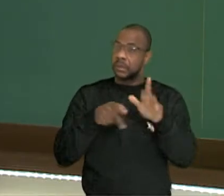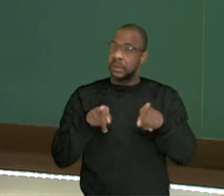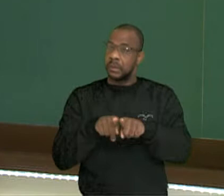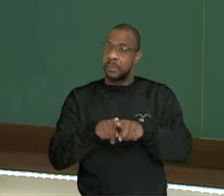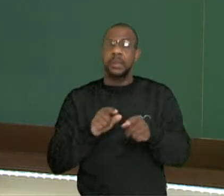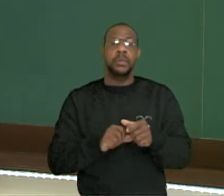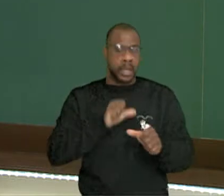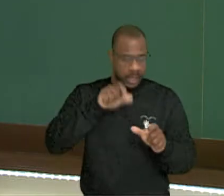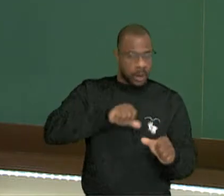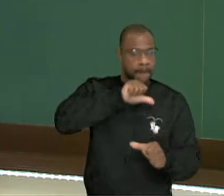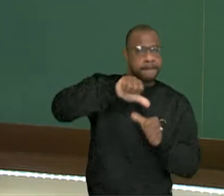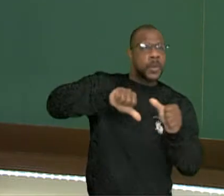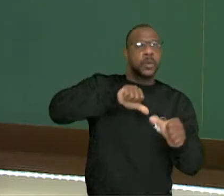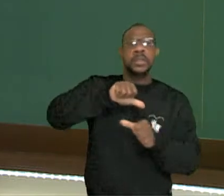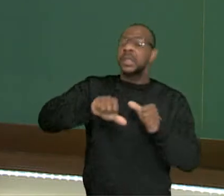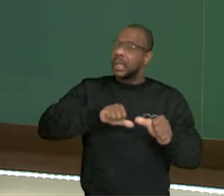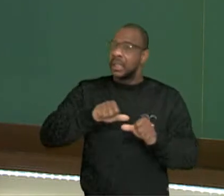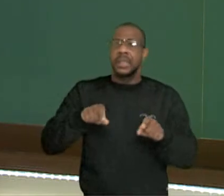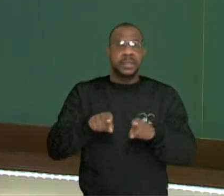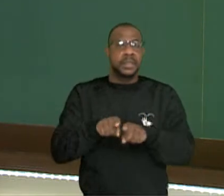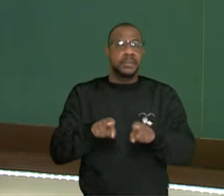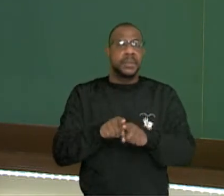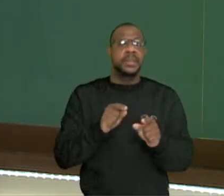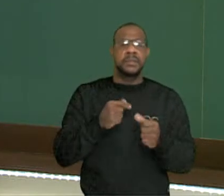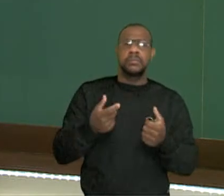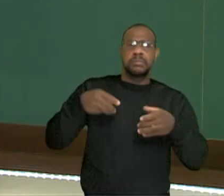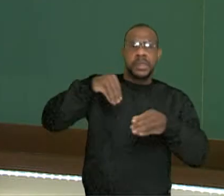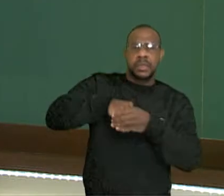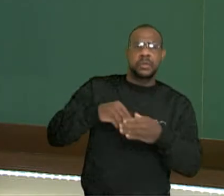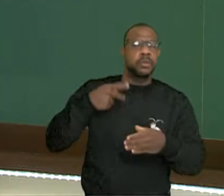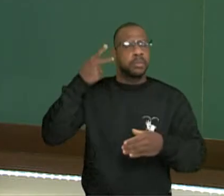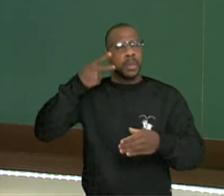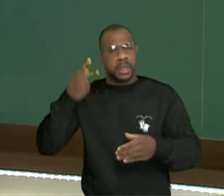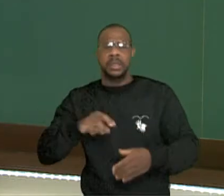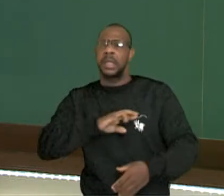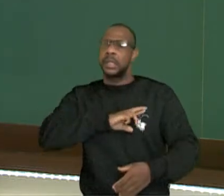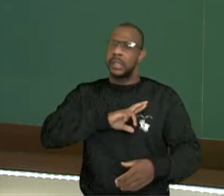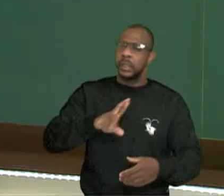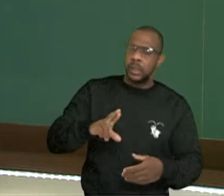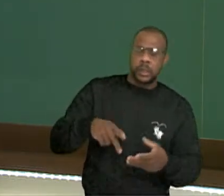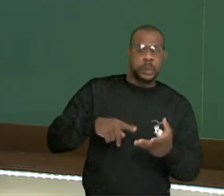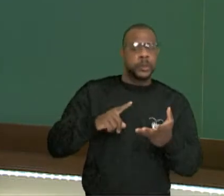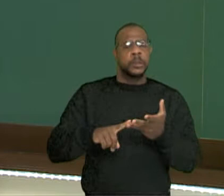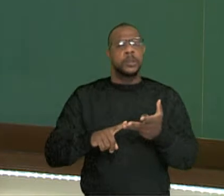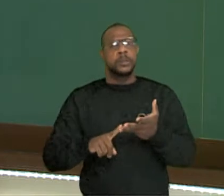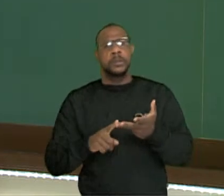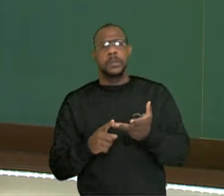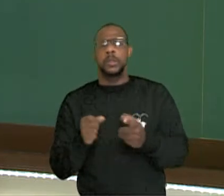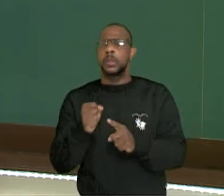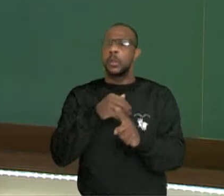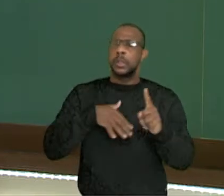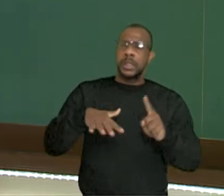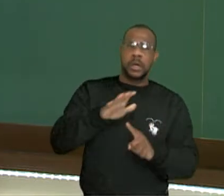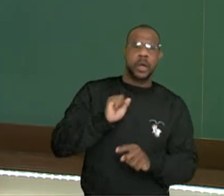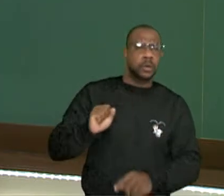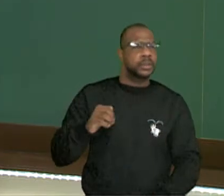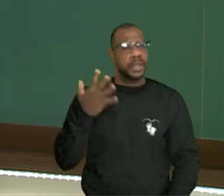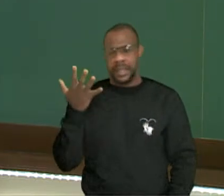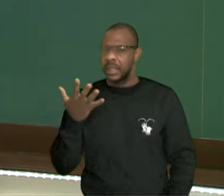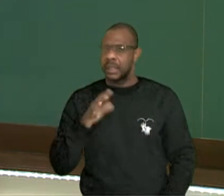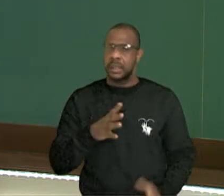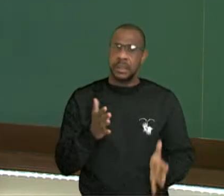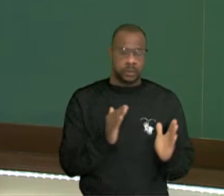Uma mudança abrupta, né? No campo político, religioso, né? No campo social, que acontece em um